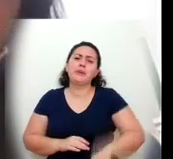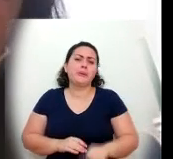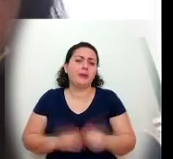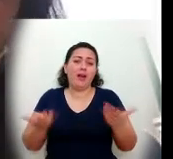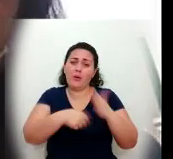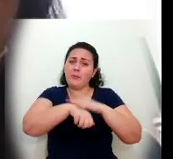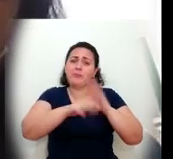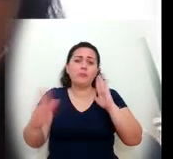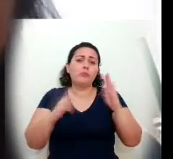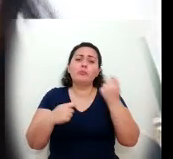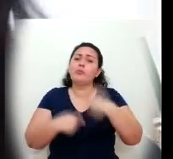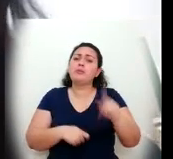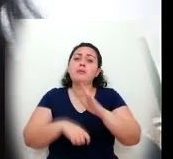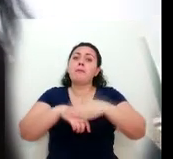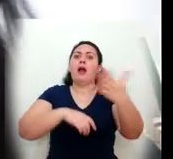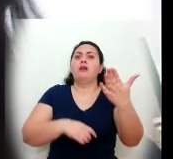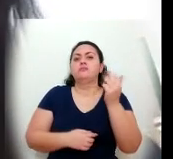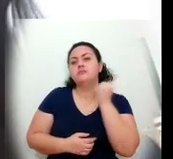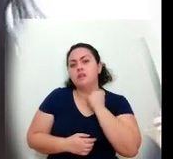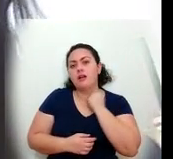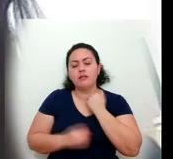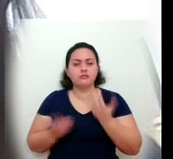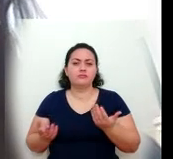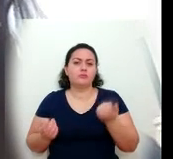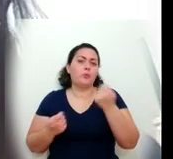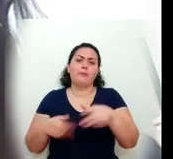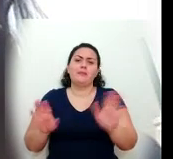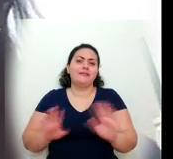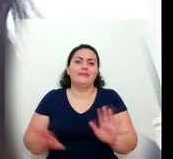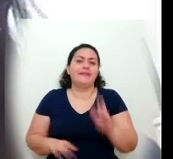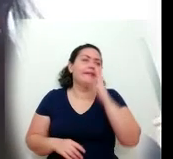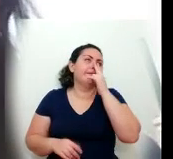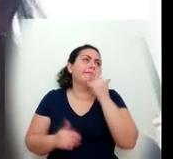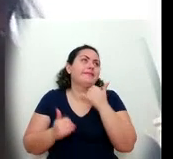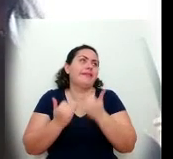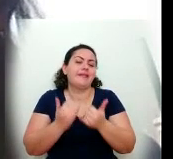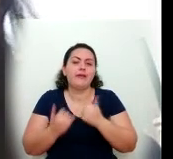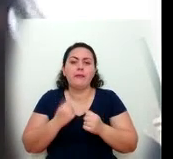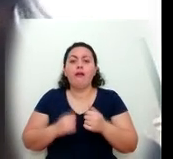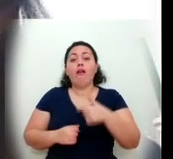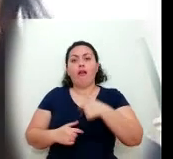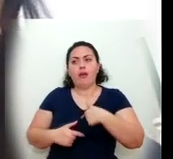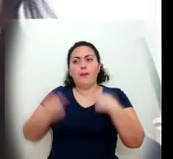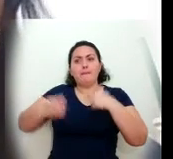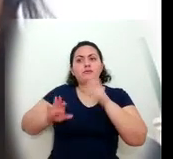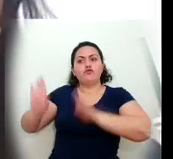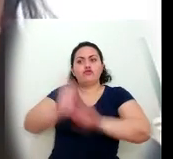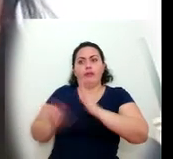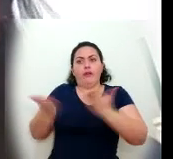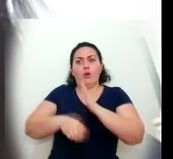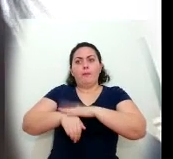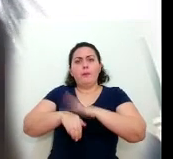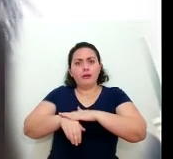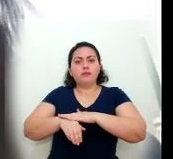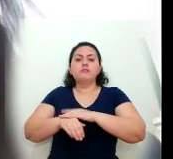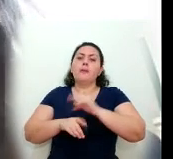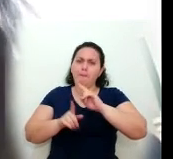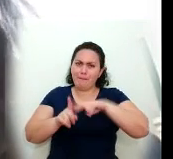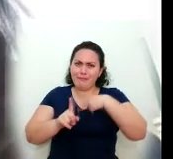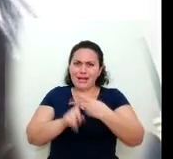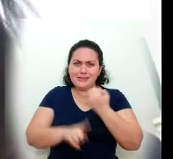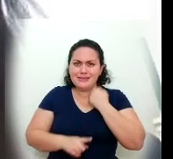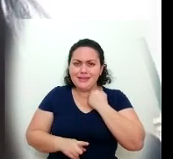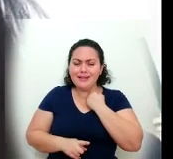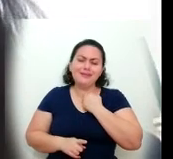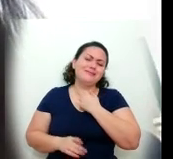a gente criar mais um fator estressor, que seria assim, vou, né, cuidar da alimentação neste momento,